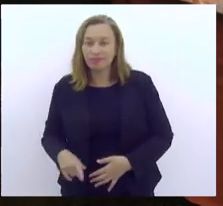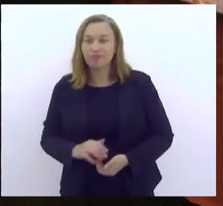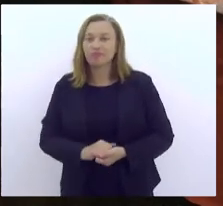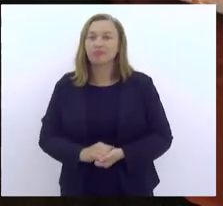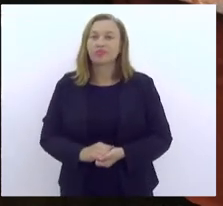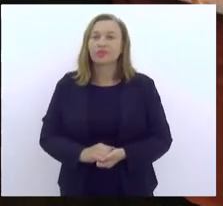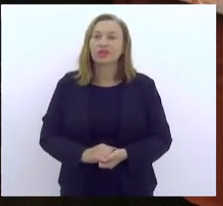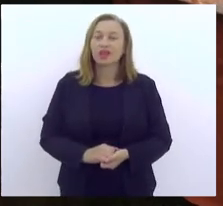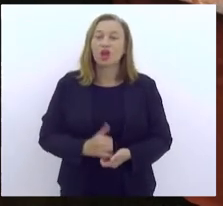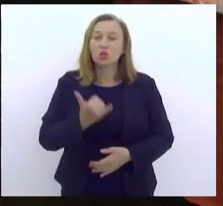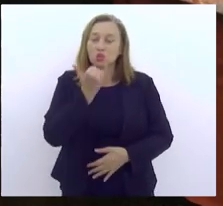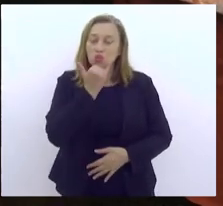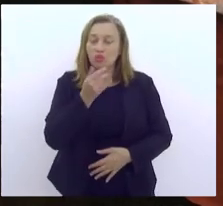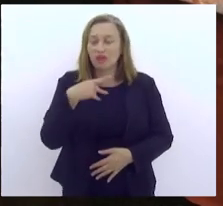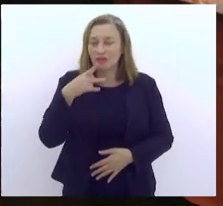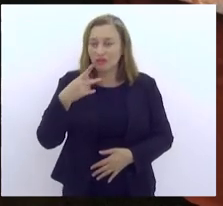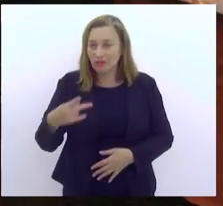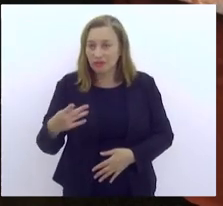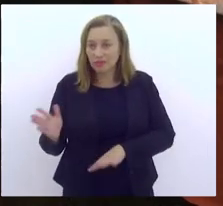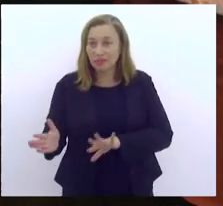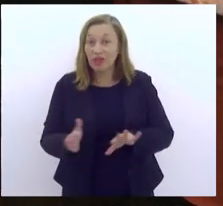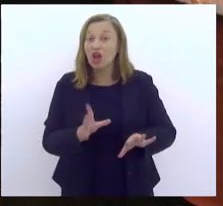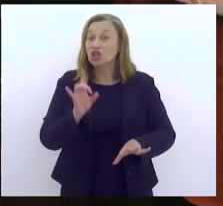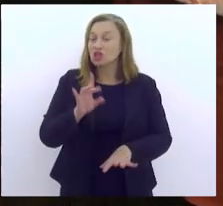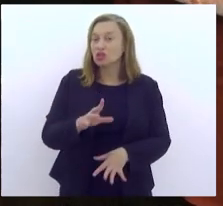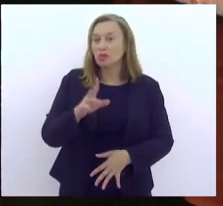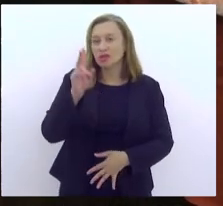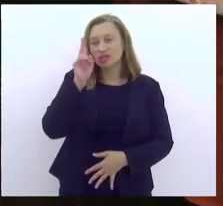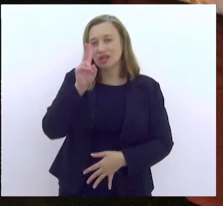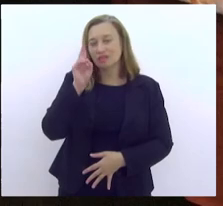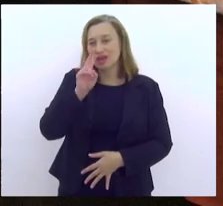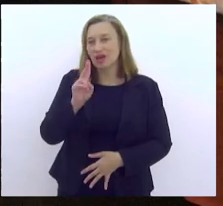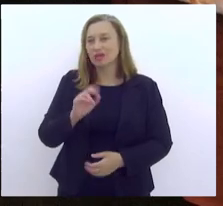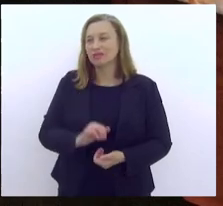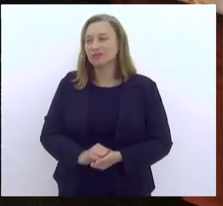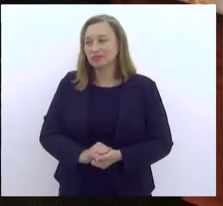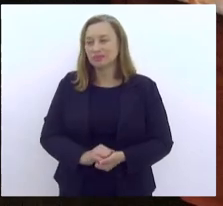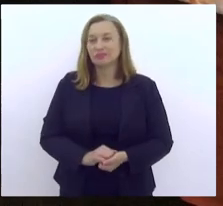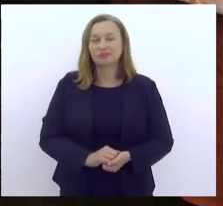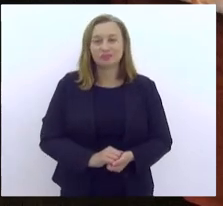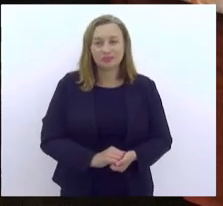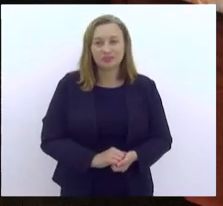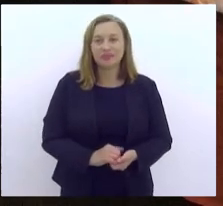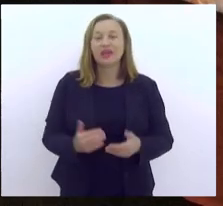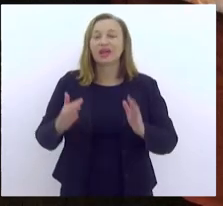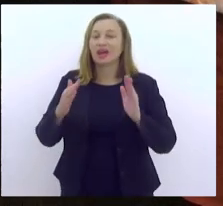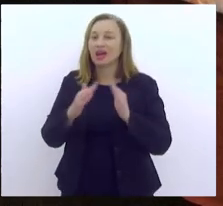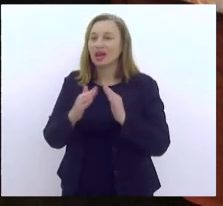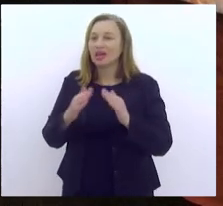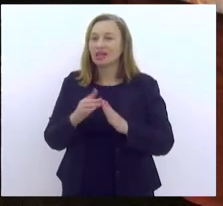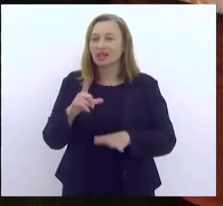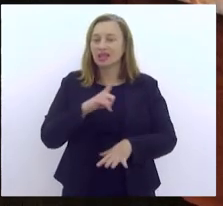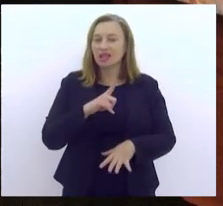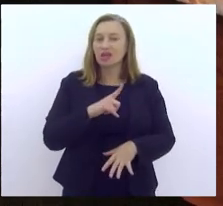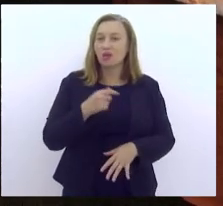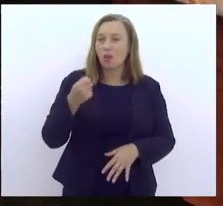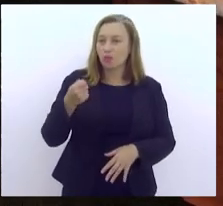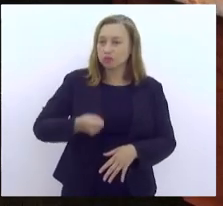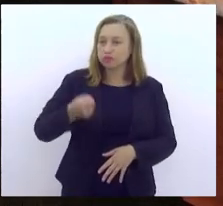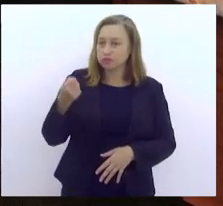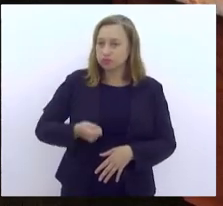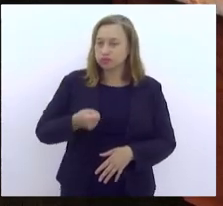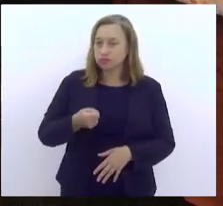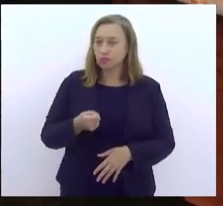encerrar, desculpe que eu falei demais, só para a gente colocar o seguinte, essa casa tem o dever,